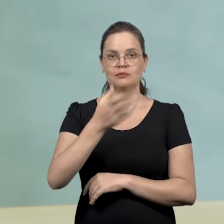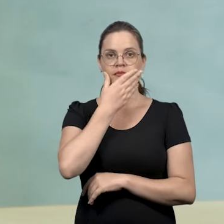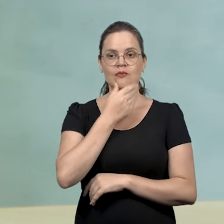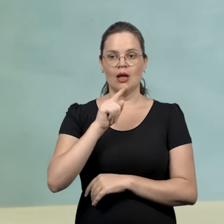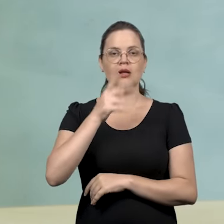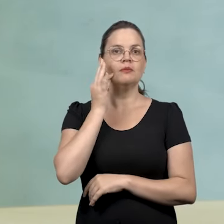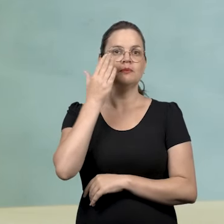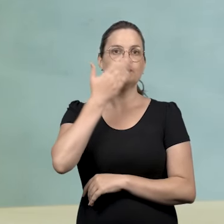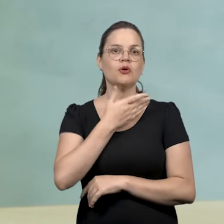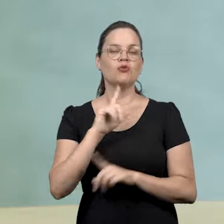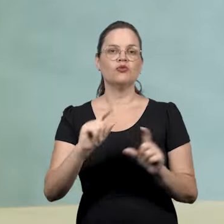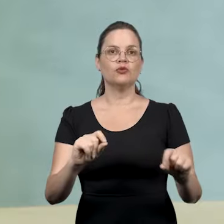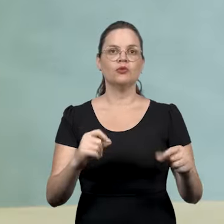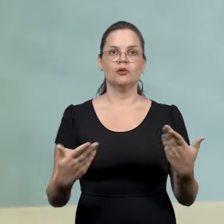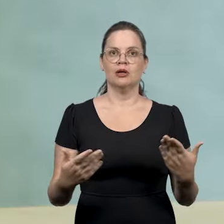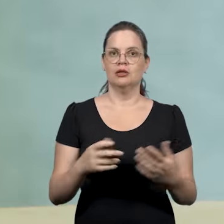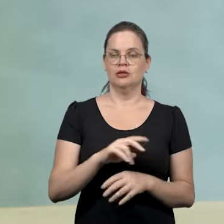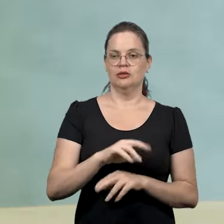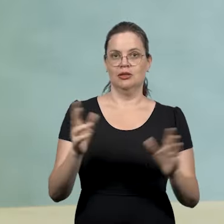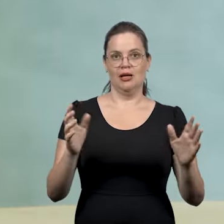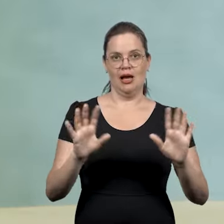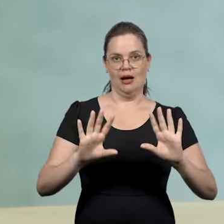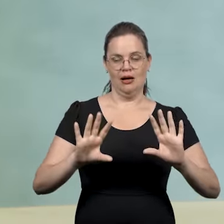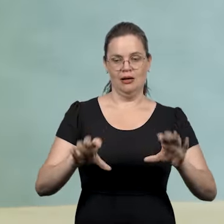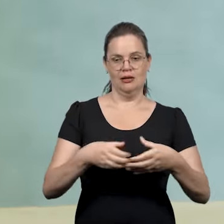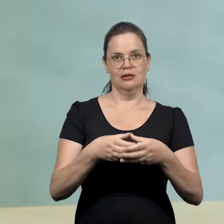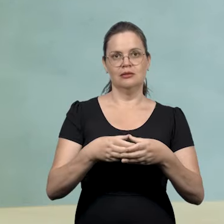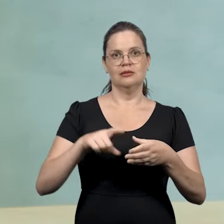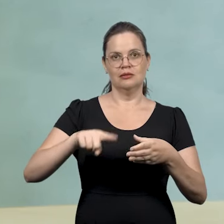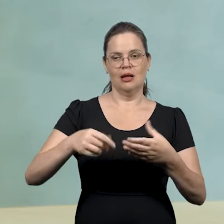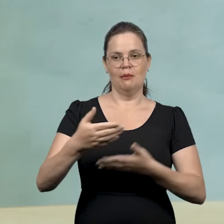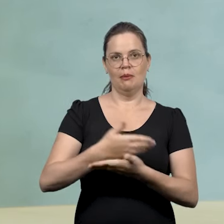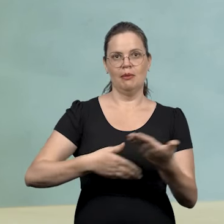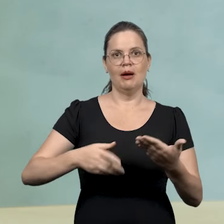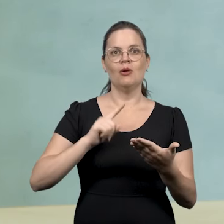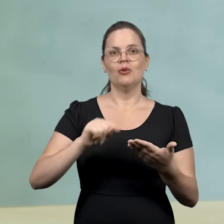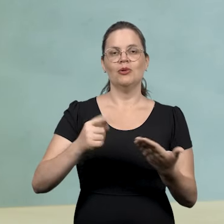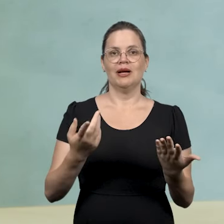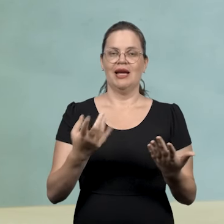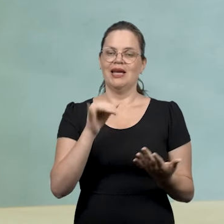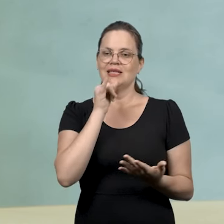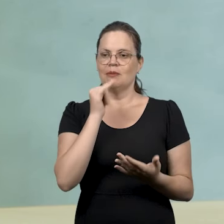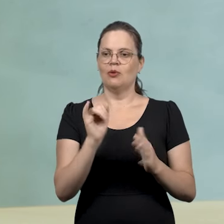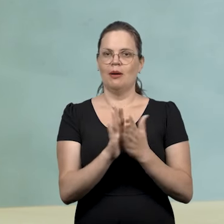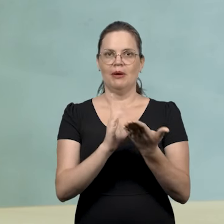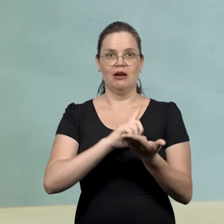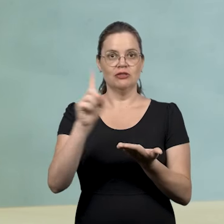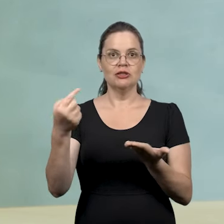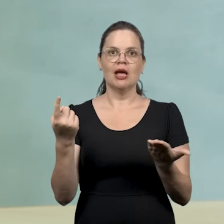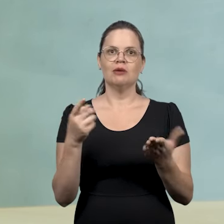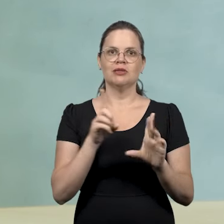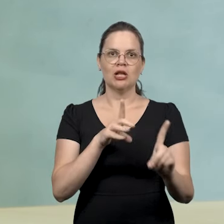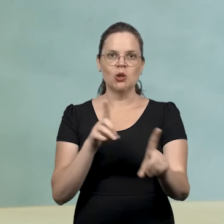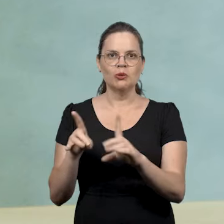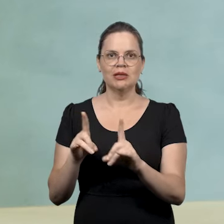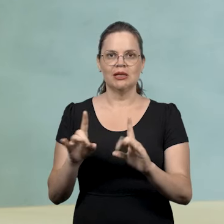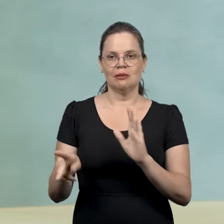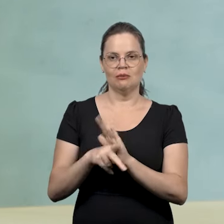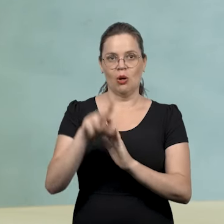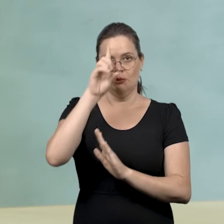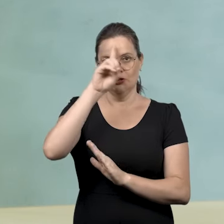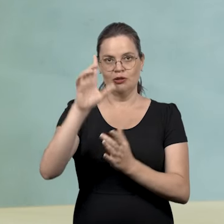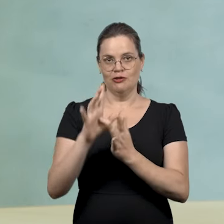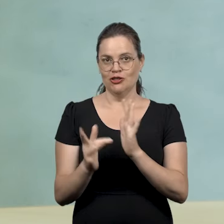evangelho une aquilo que o mundo separa, aquilo que as militâncias, aquilo que talvez